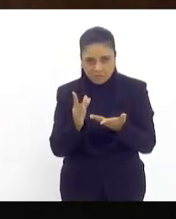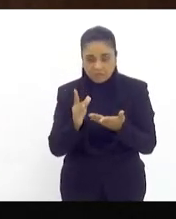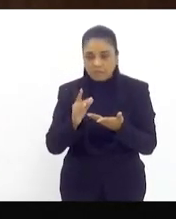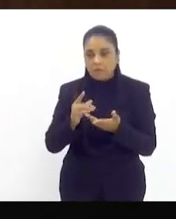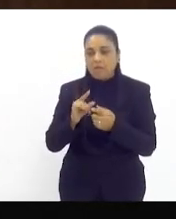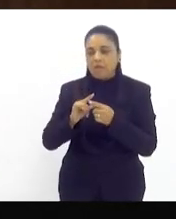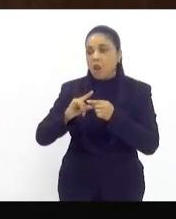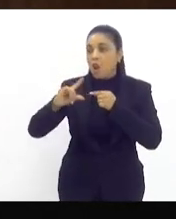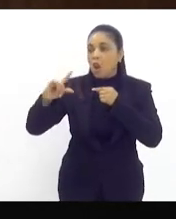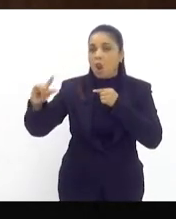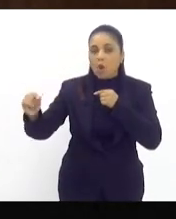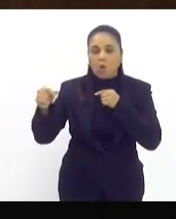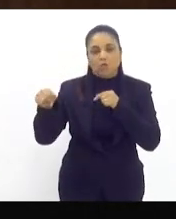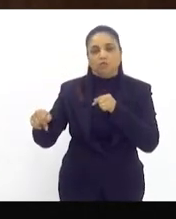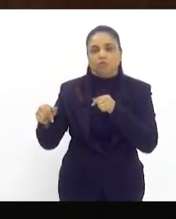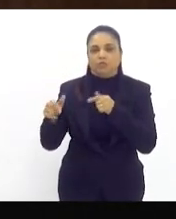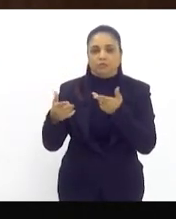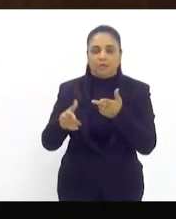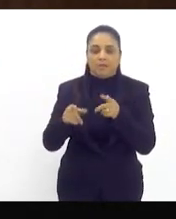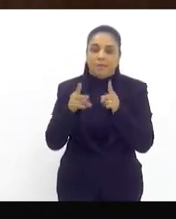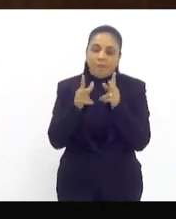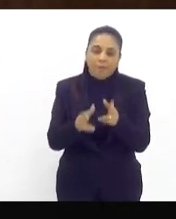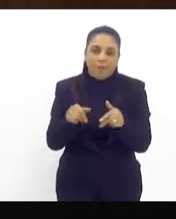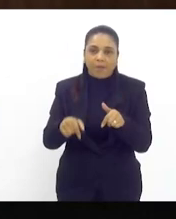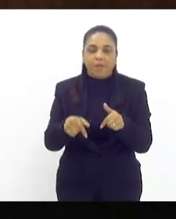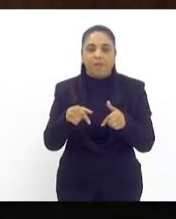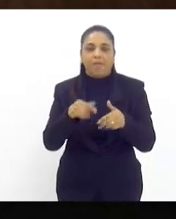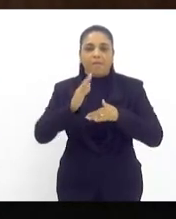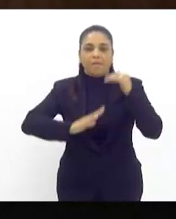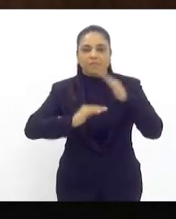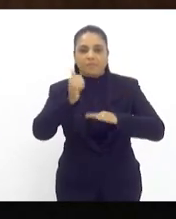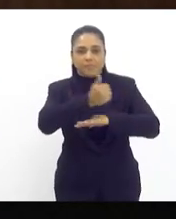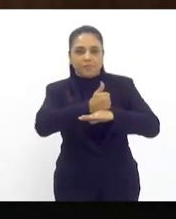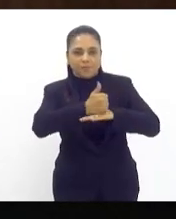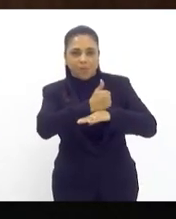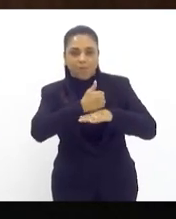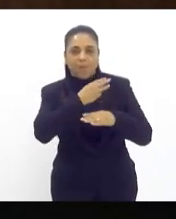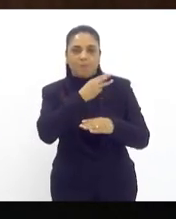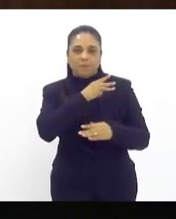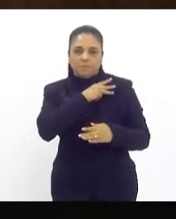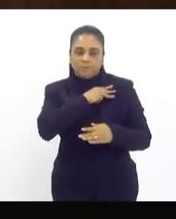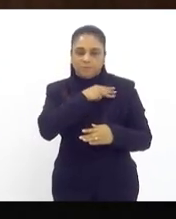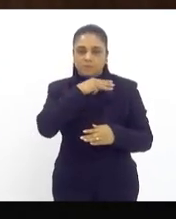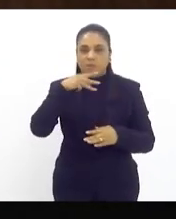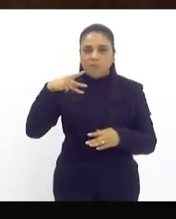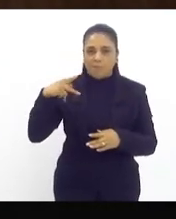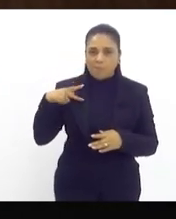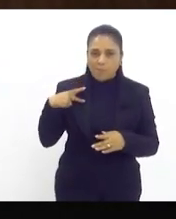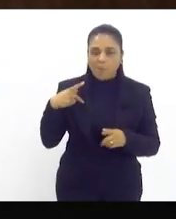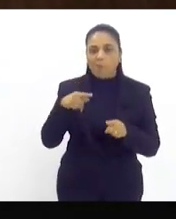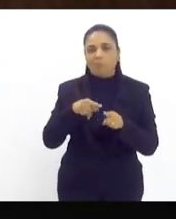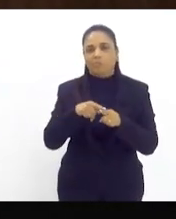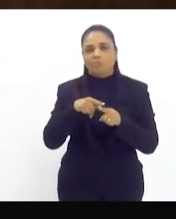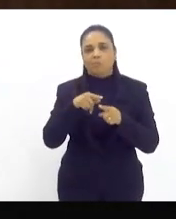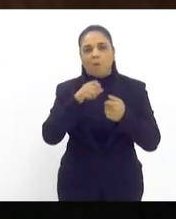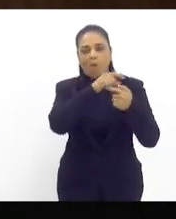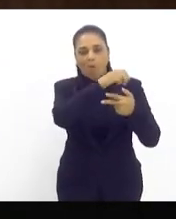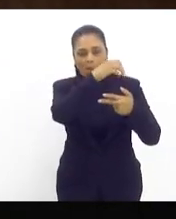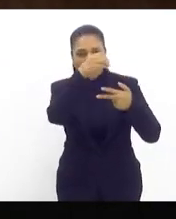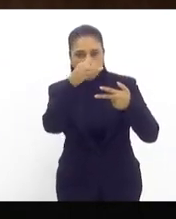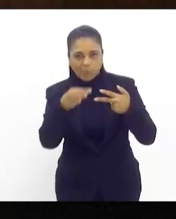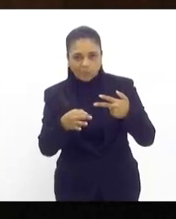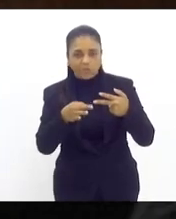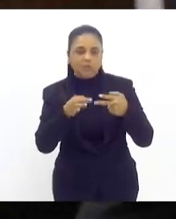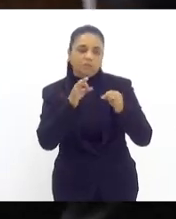funções como Ministério Público defensoria os poder judiciário que também integram né o mundo